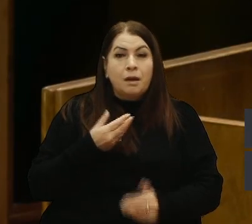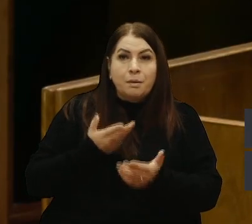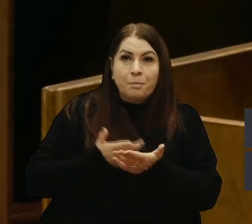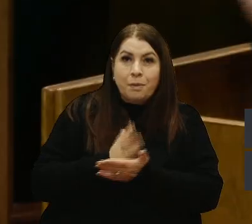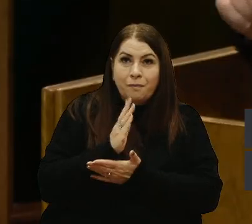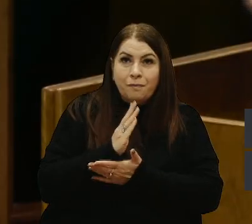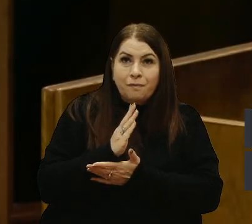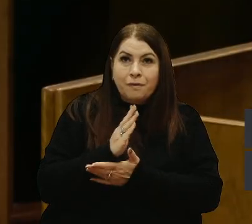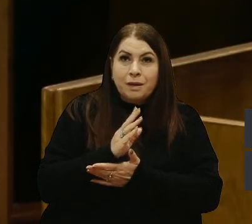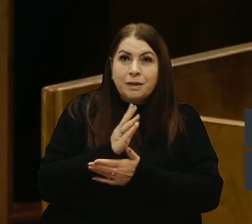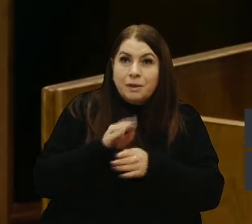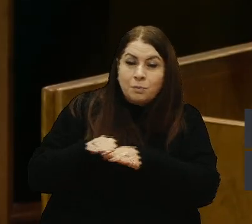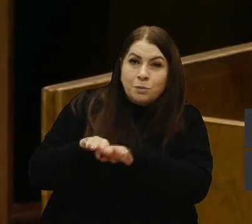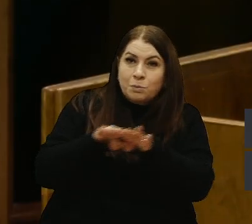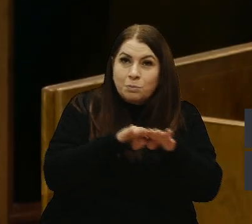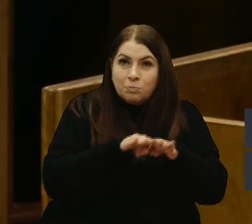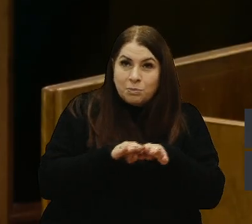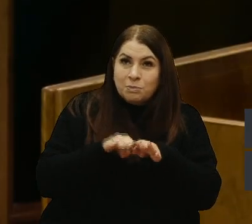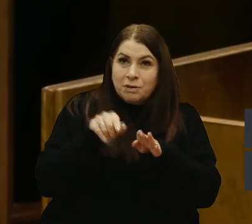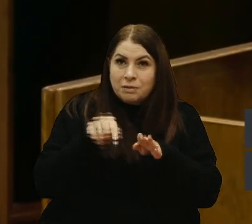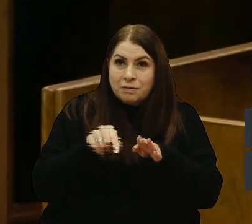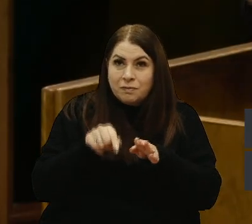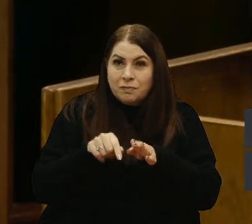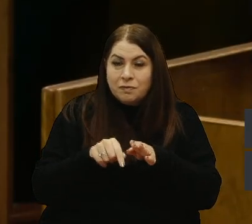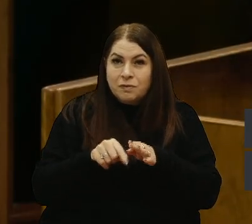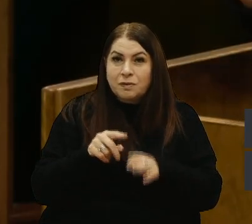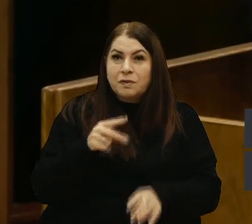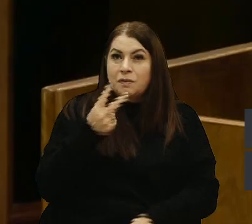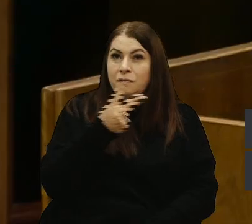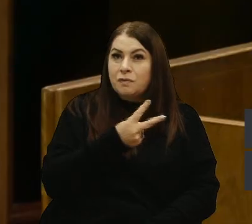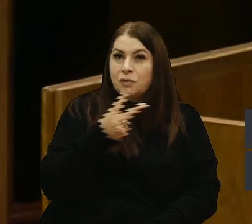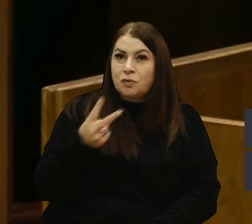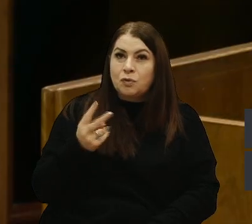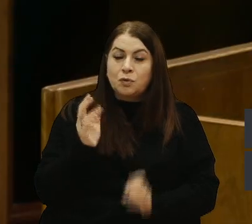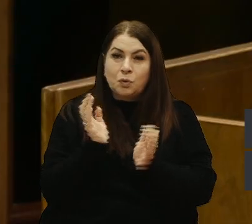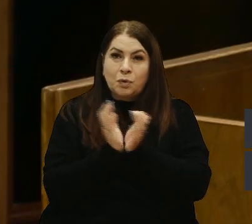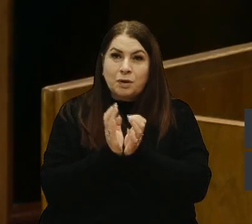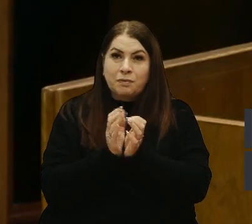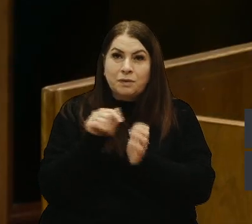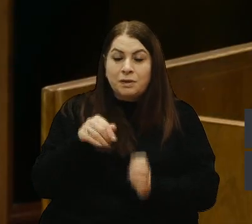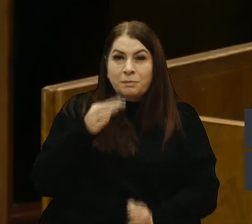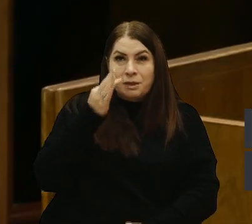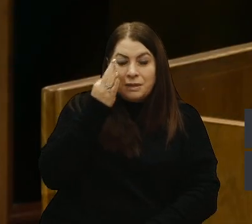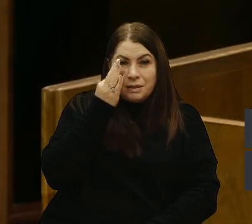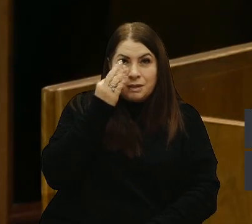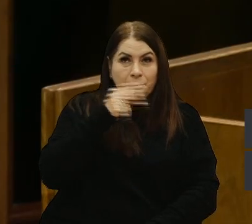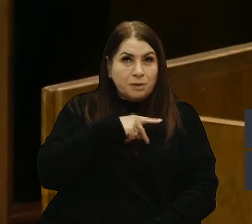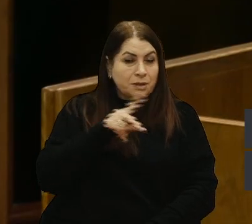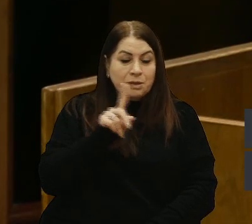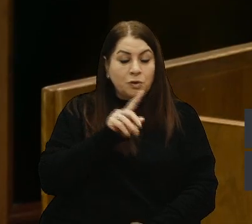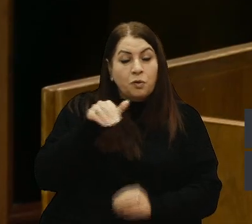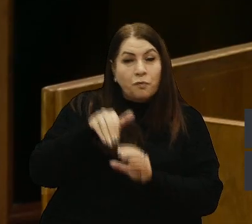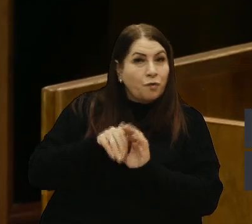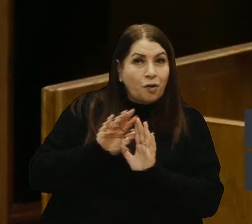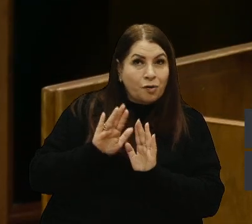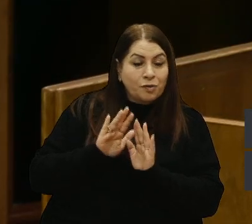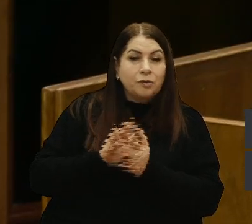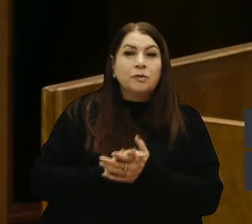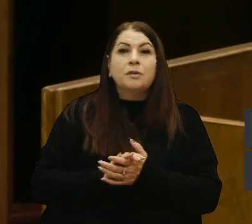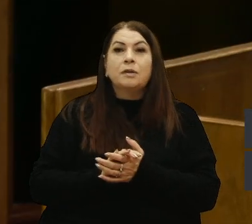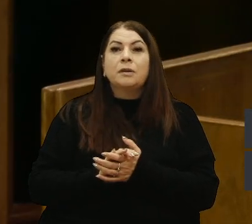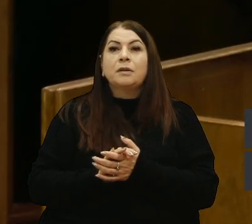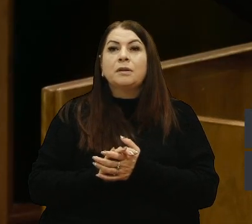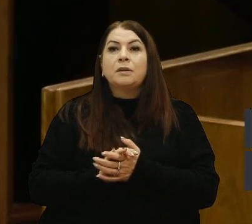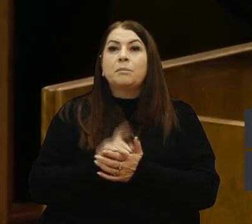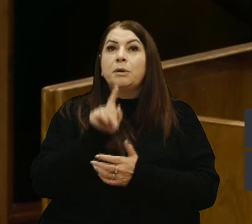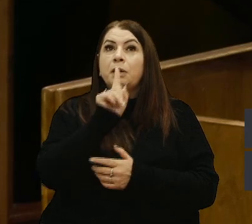aprovada por unanimidade dos 22 colegas aqui presentes, que o presidente não vota, para